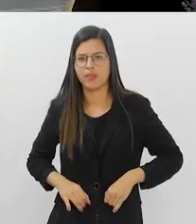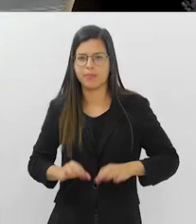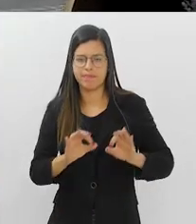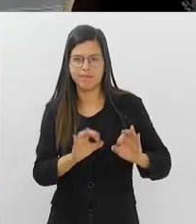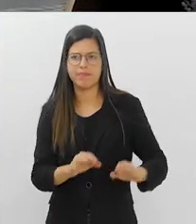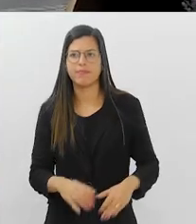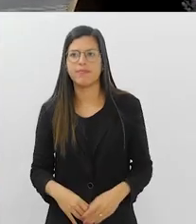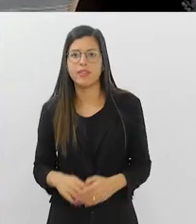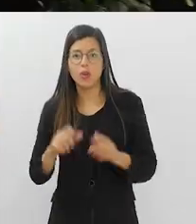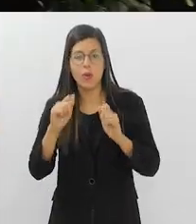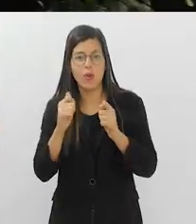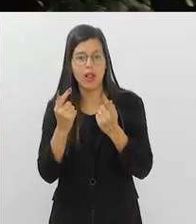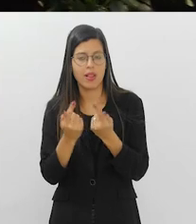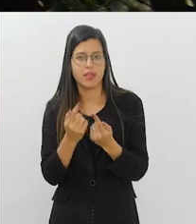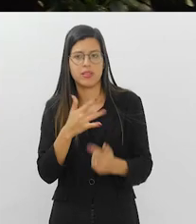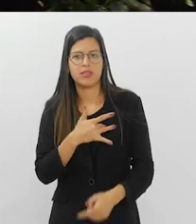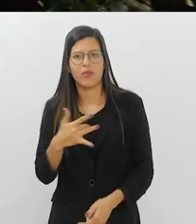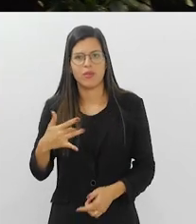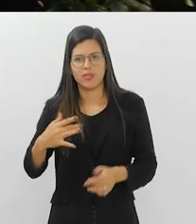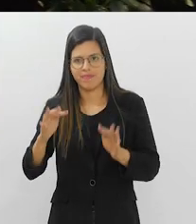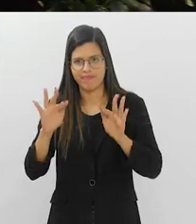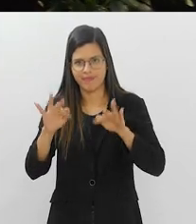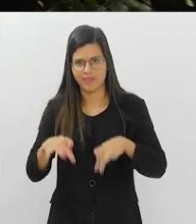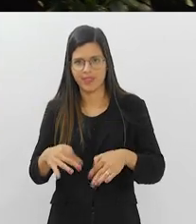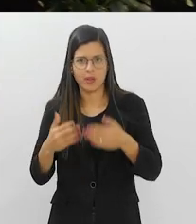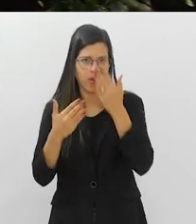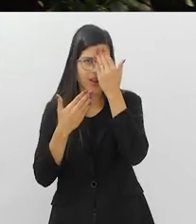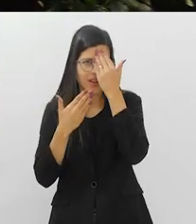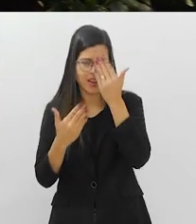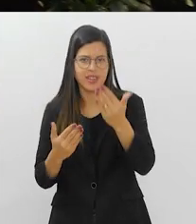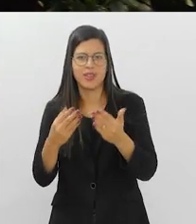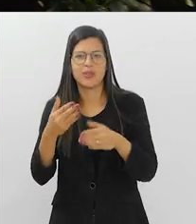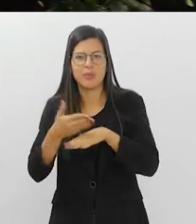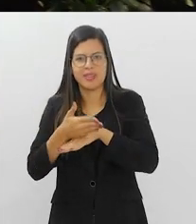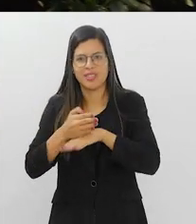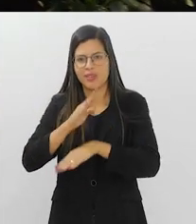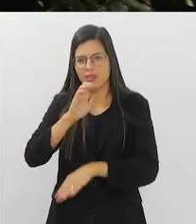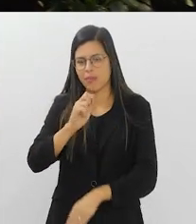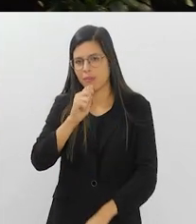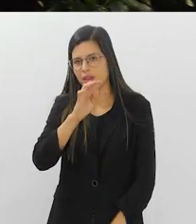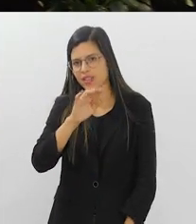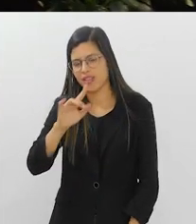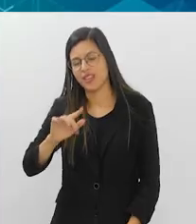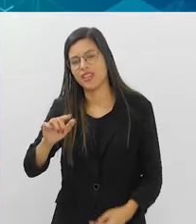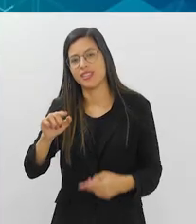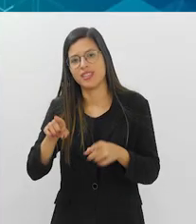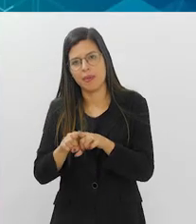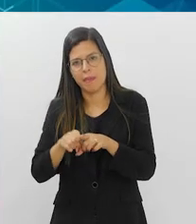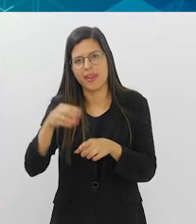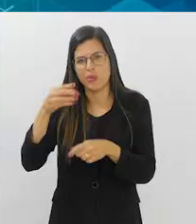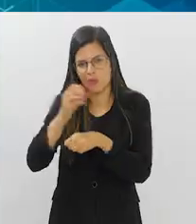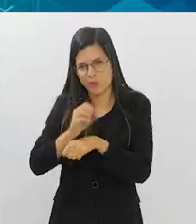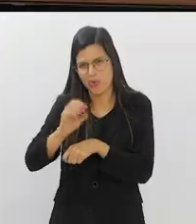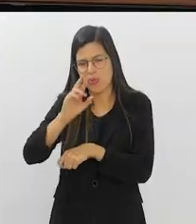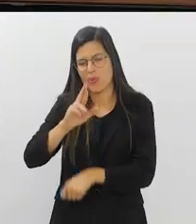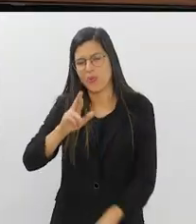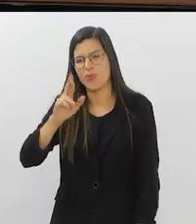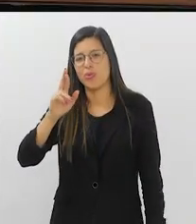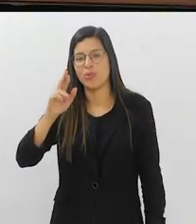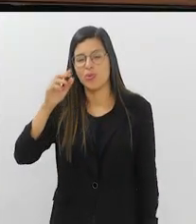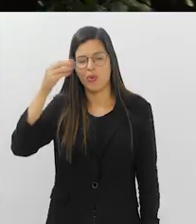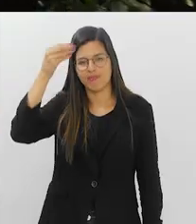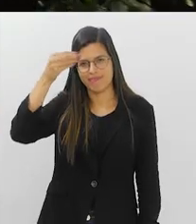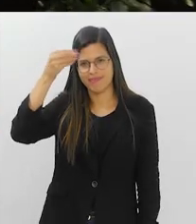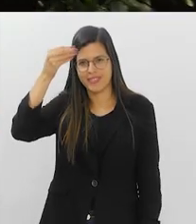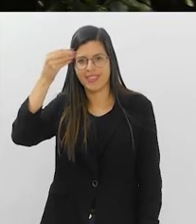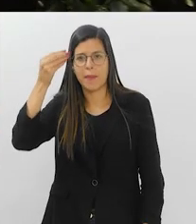Tá certo, então. O Alerj Saúde chegou ao fim. Eu agradeço as presenças de Beatriz Lehrer e do psiquiatra Leonardo Lessa.